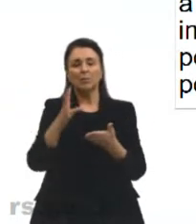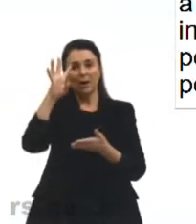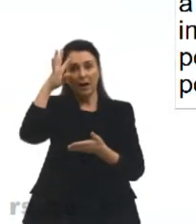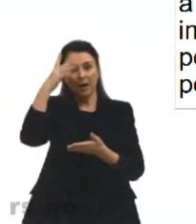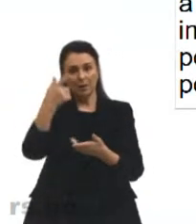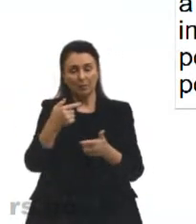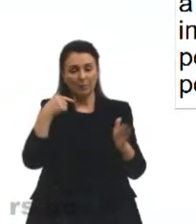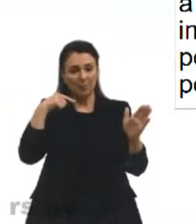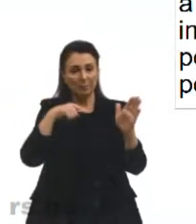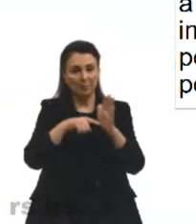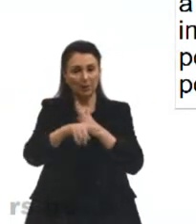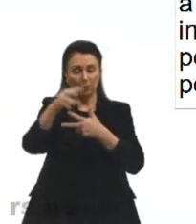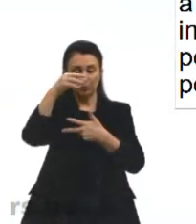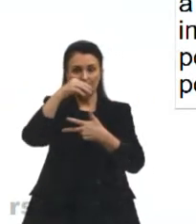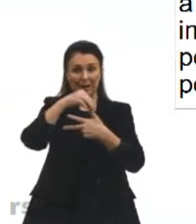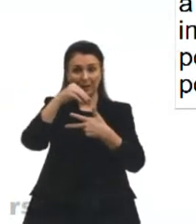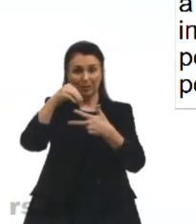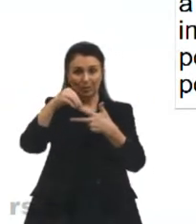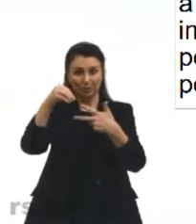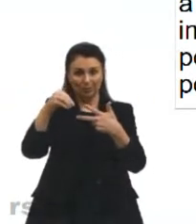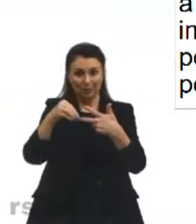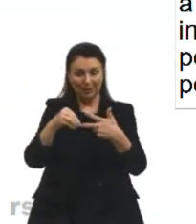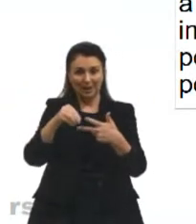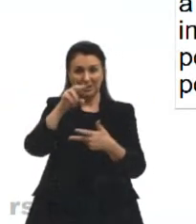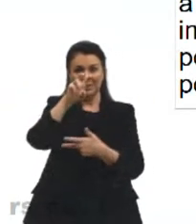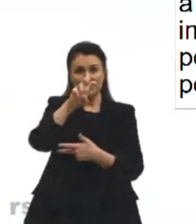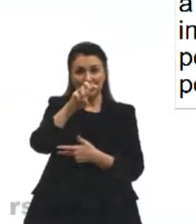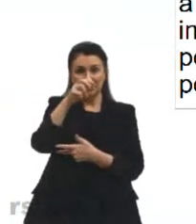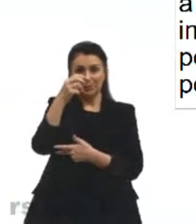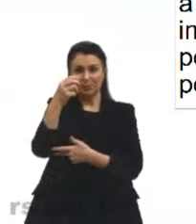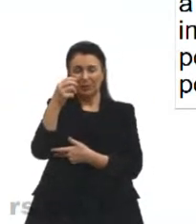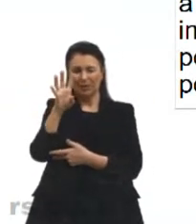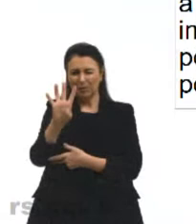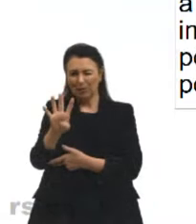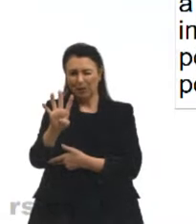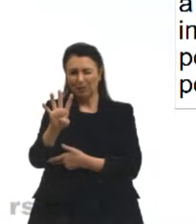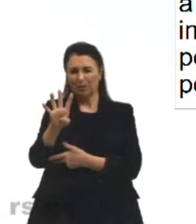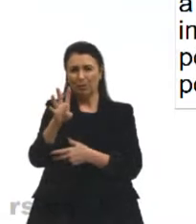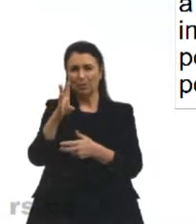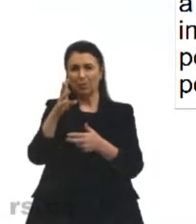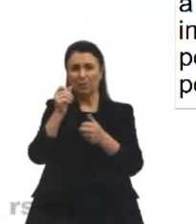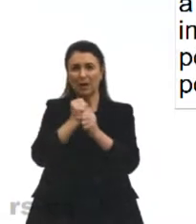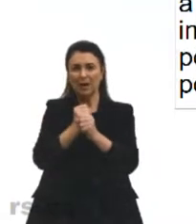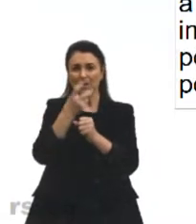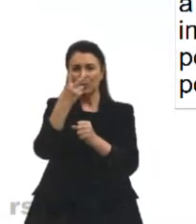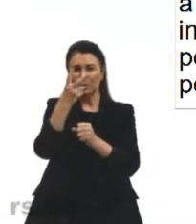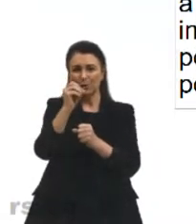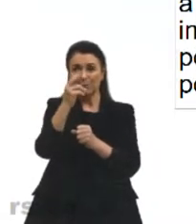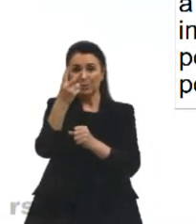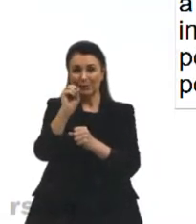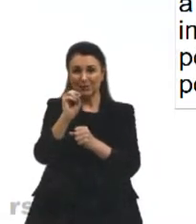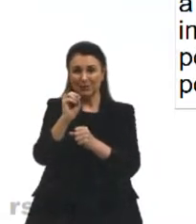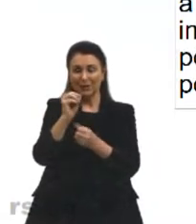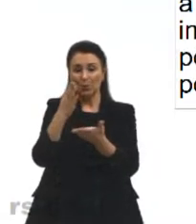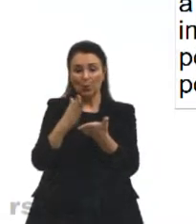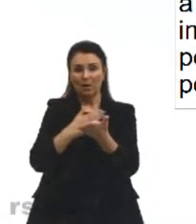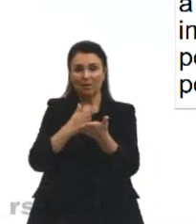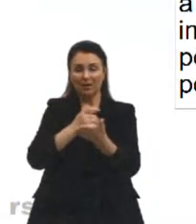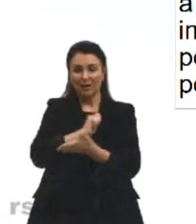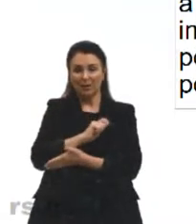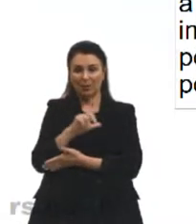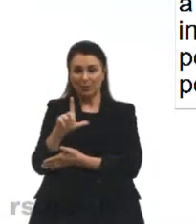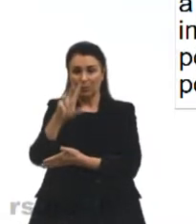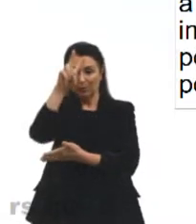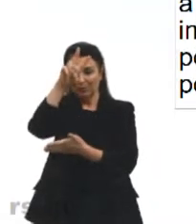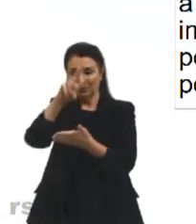do Enem a questão 54 do Enem 2020 no caderno azul tão enrolei para